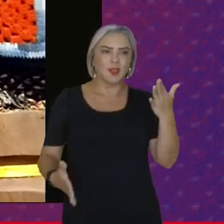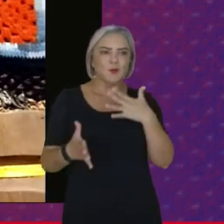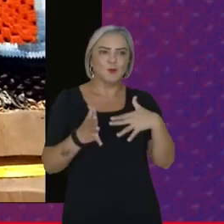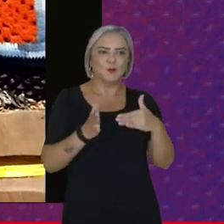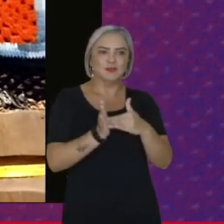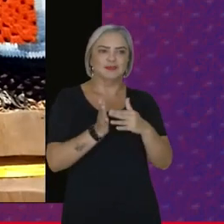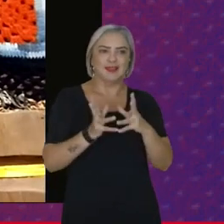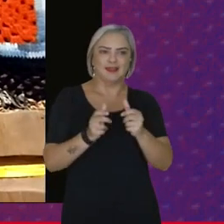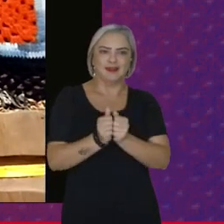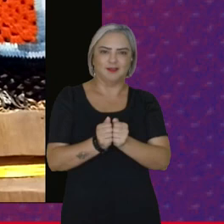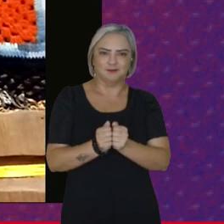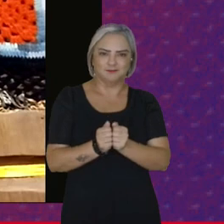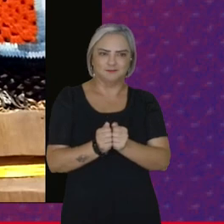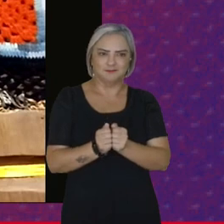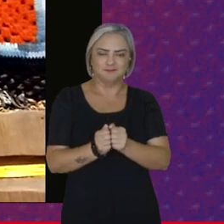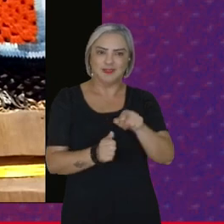integral.